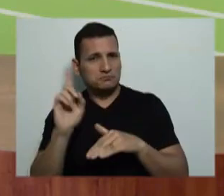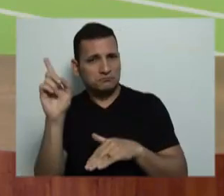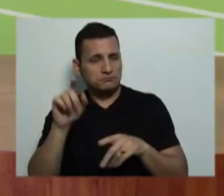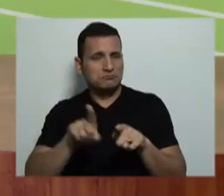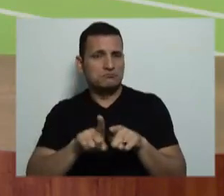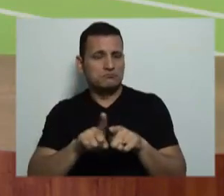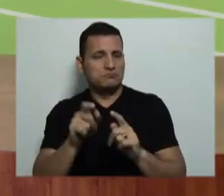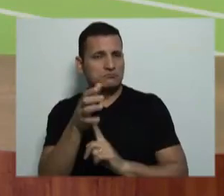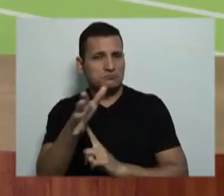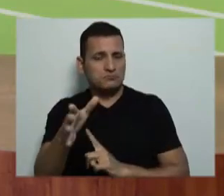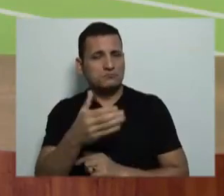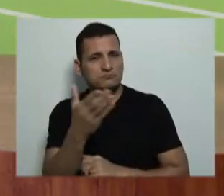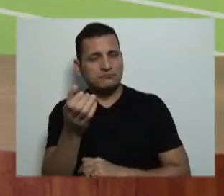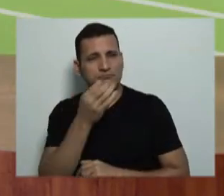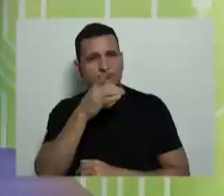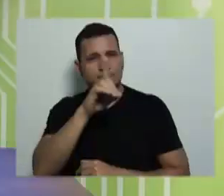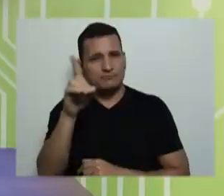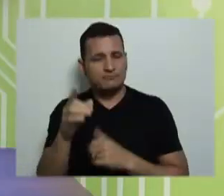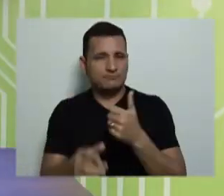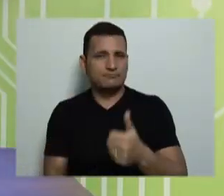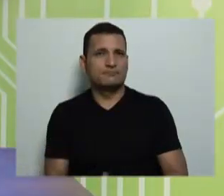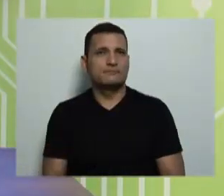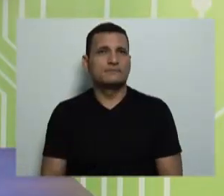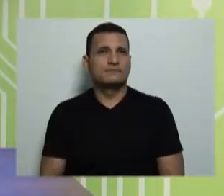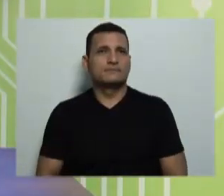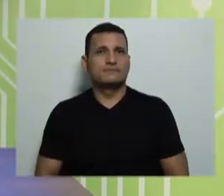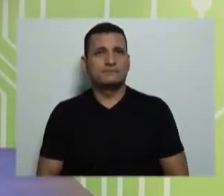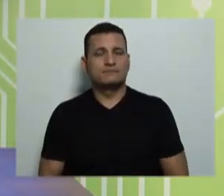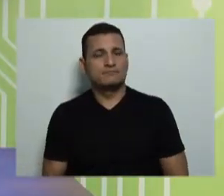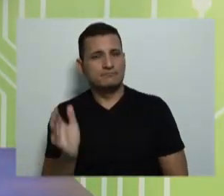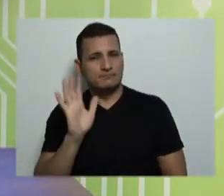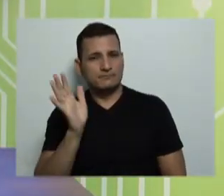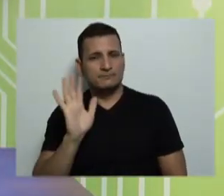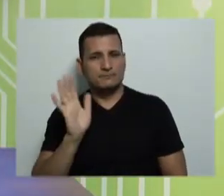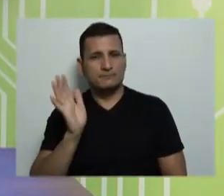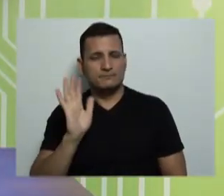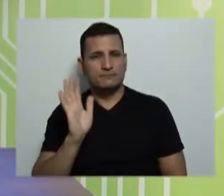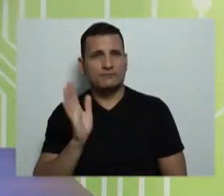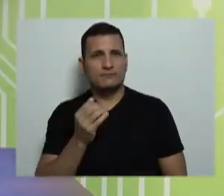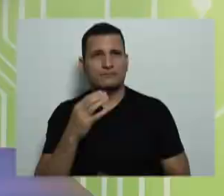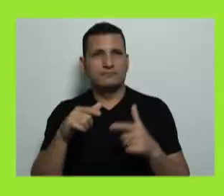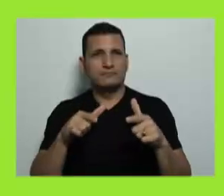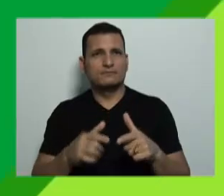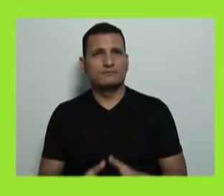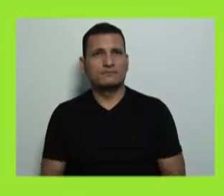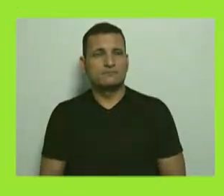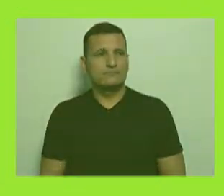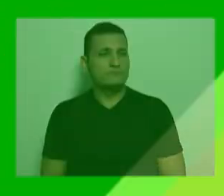e que todos tenham um bom dia. Até mais, pessoal. Bom trabalho.